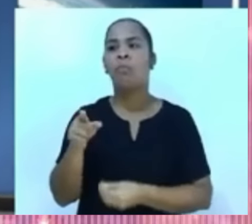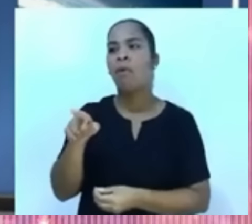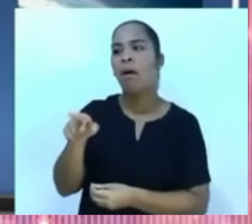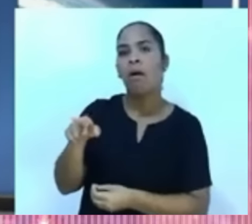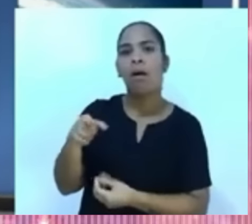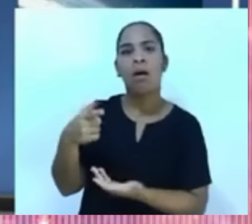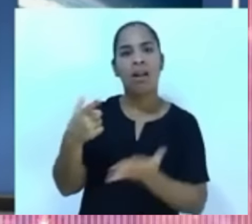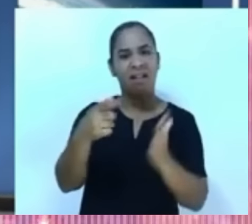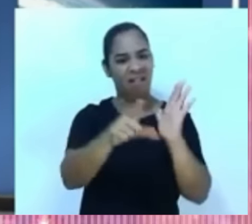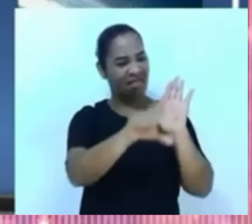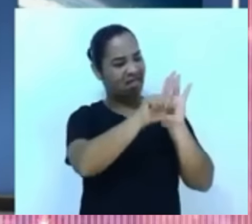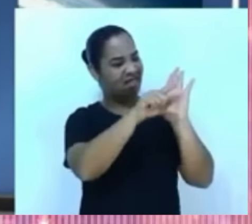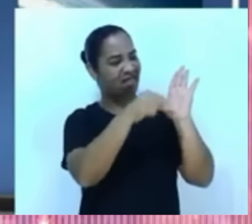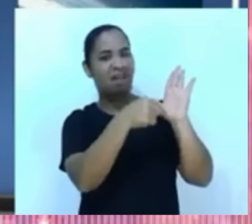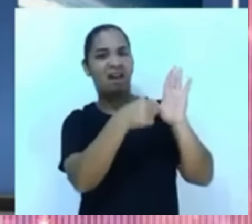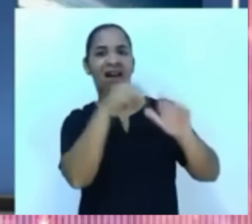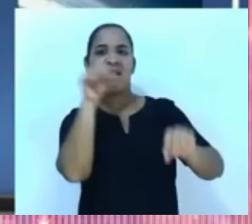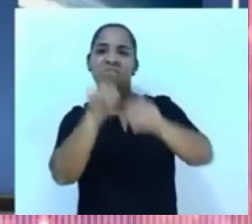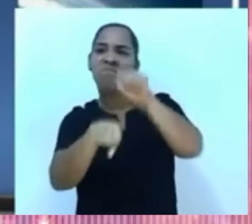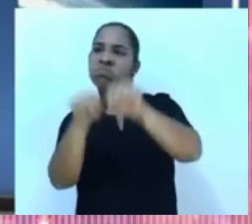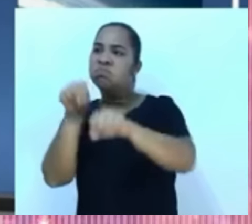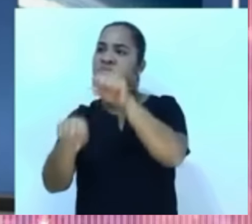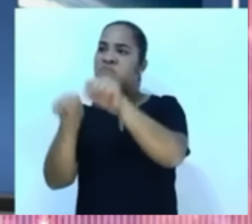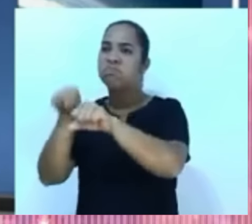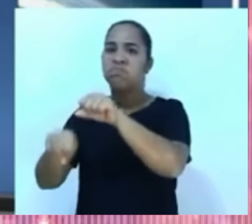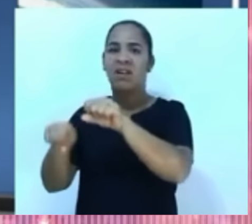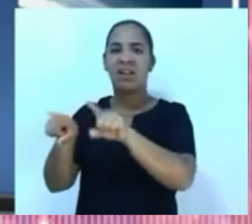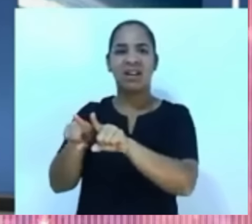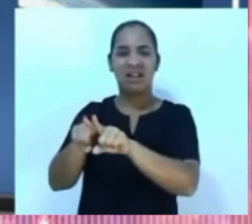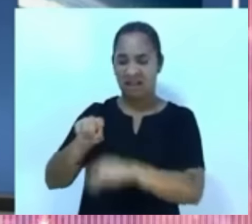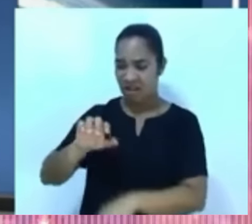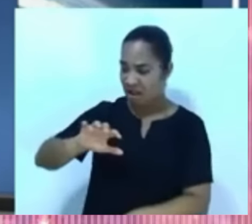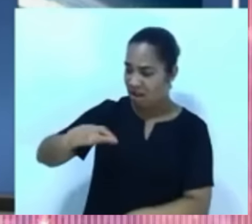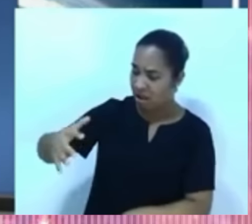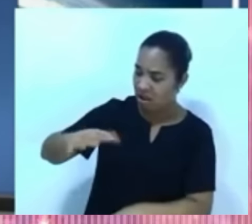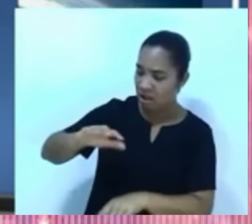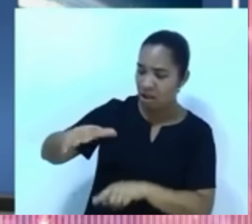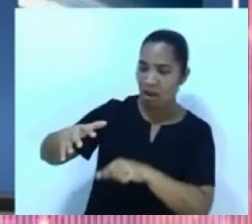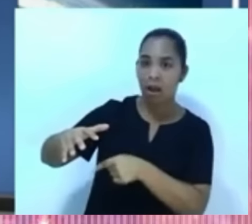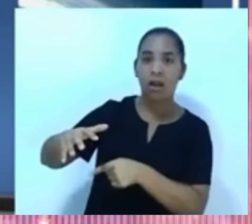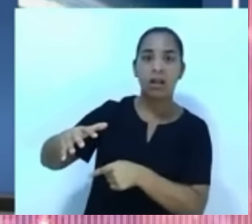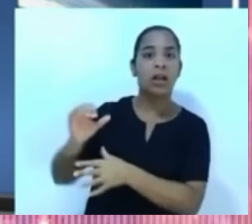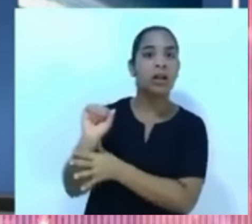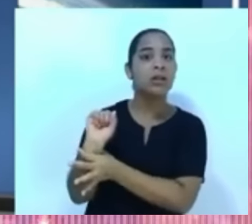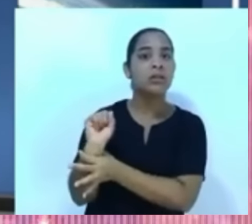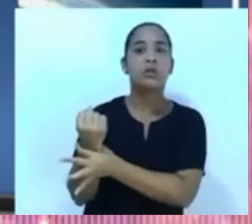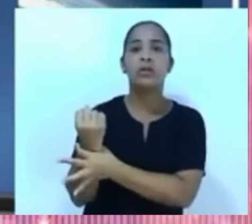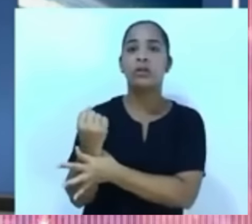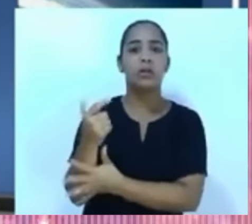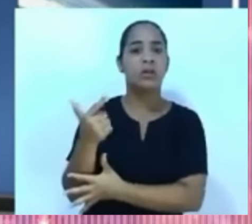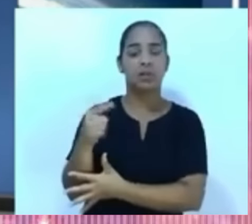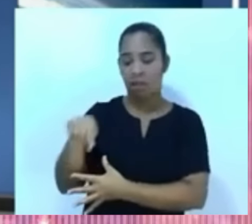para violentar se a infância e defensa que ficará destruída